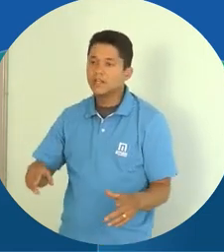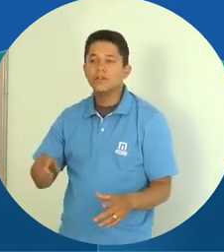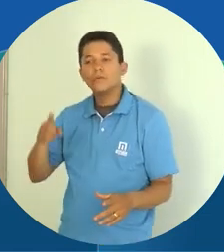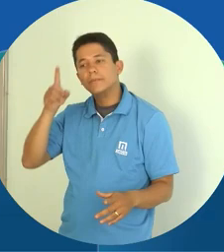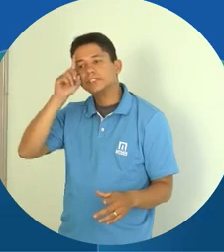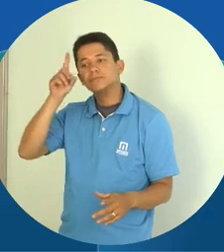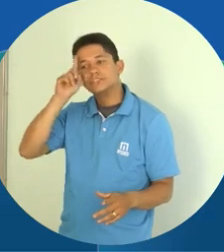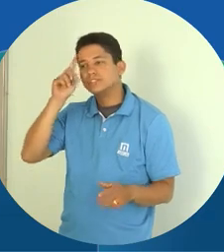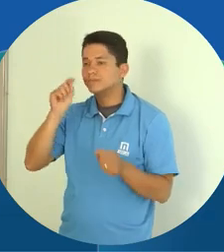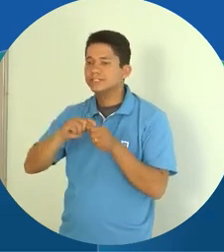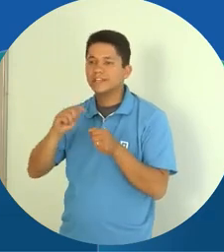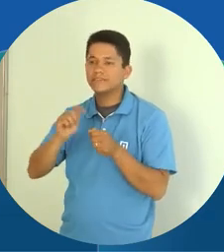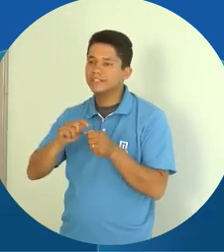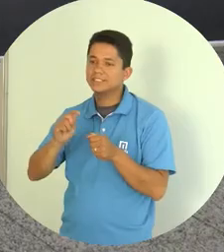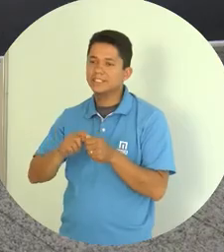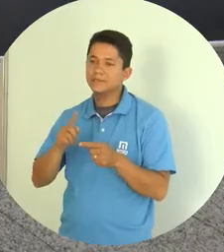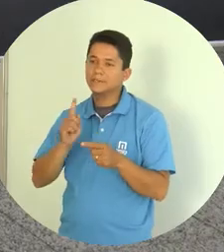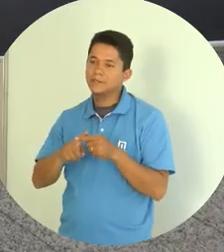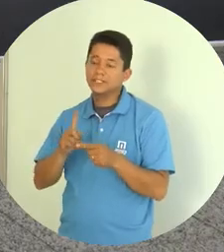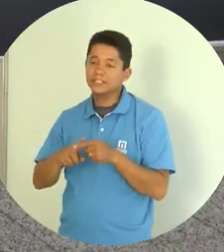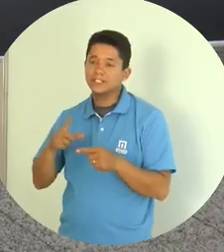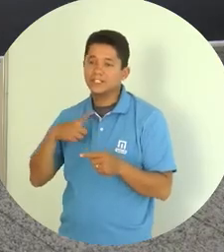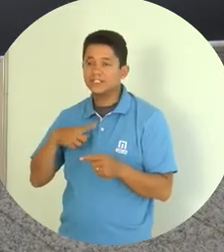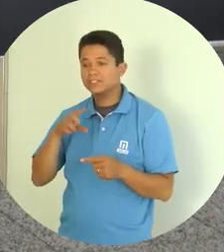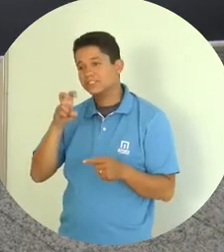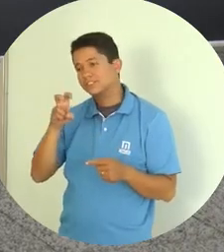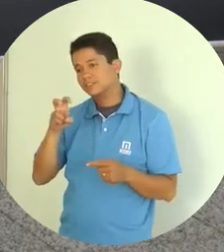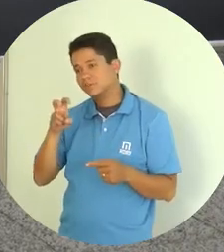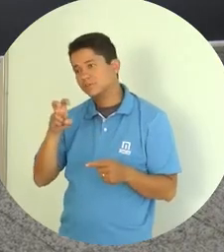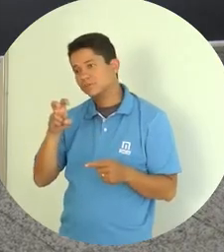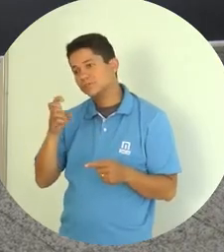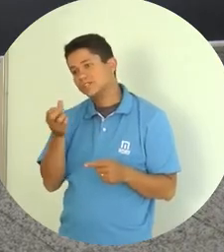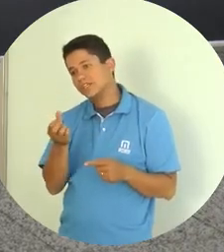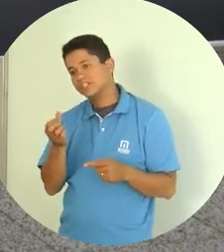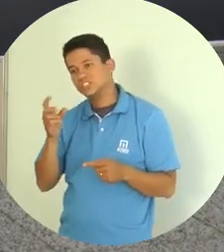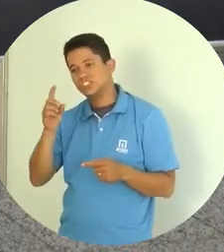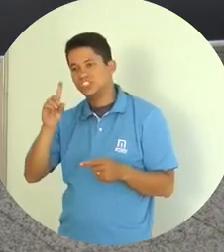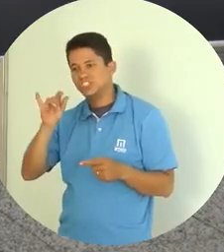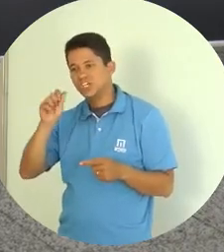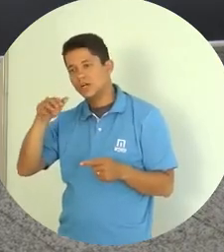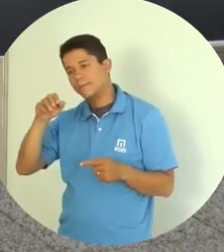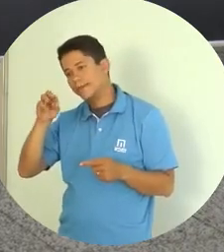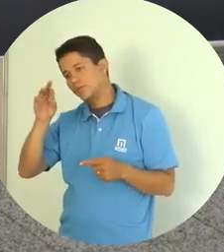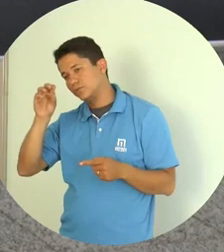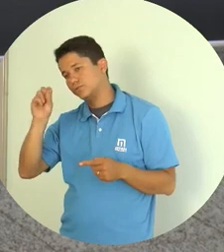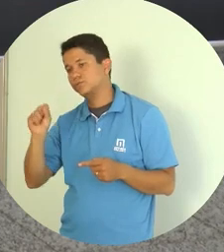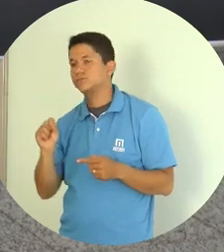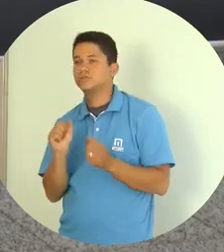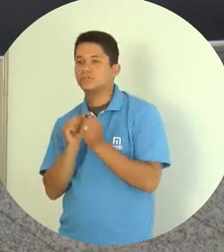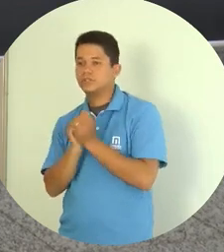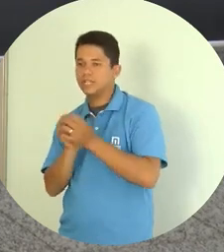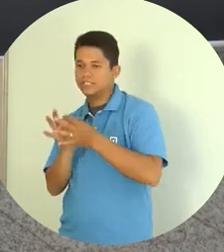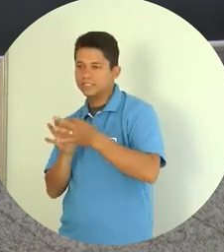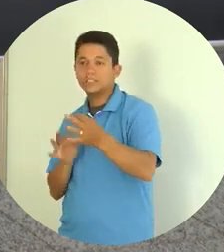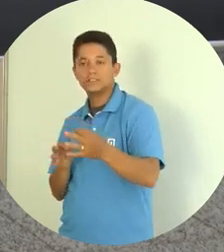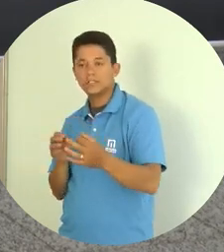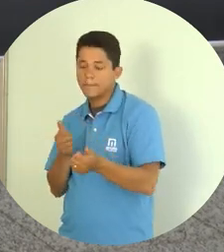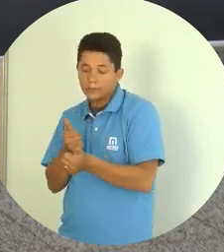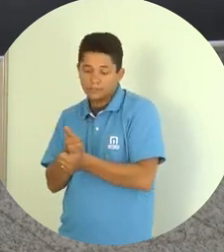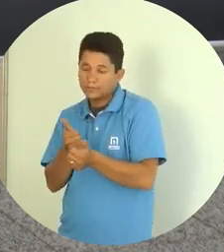diâmetros de distância, mas dentro de um mesmo bloco. Então, a questão da produtividade tem um ganho muito